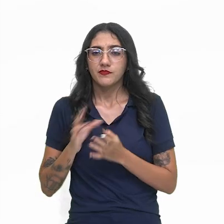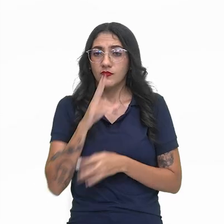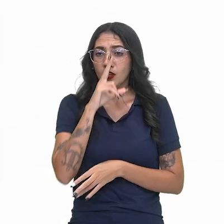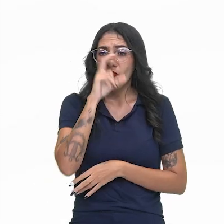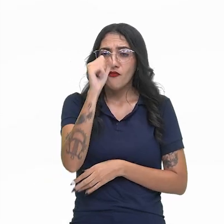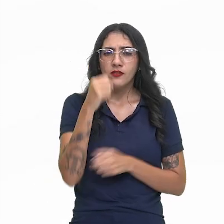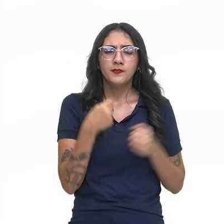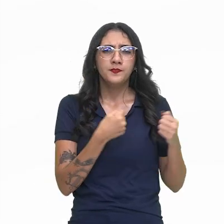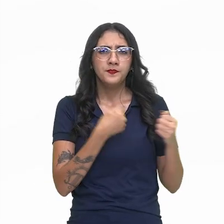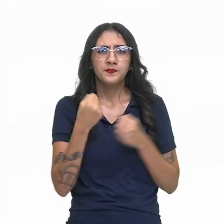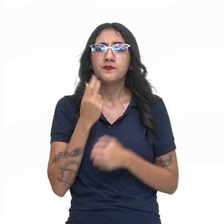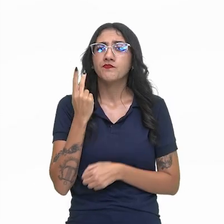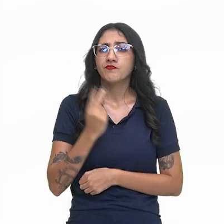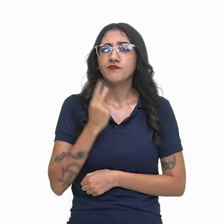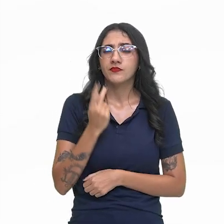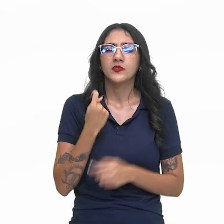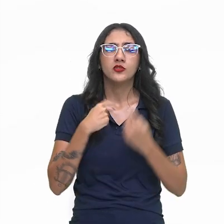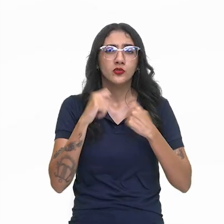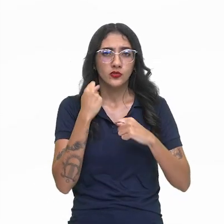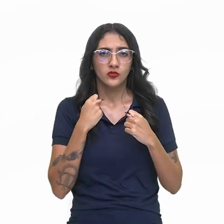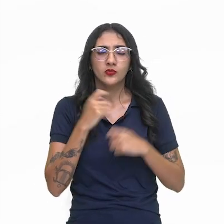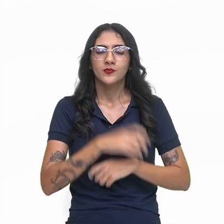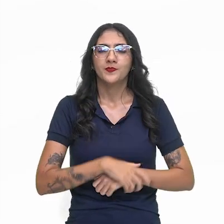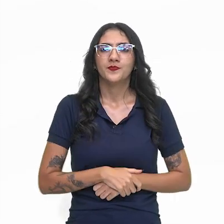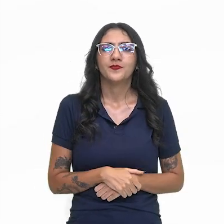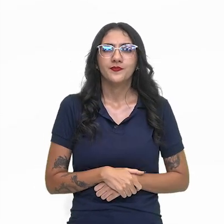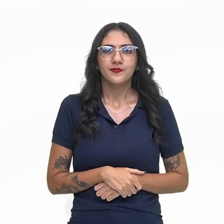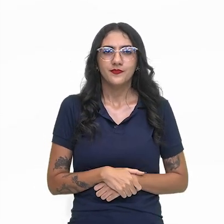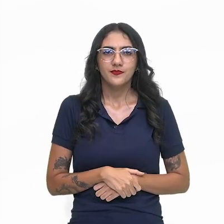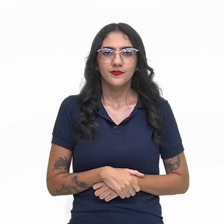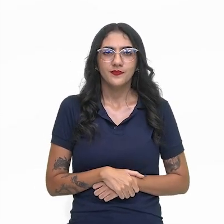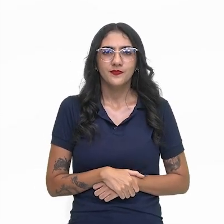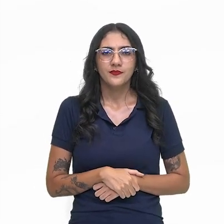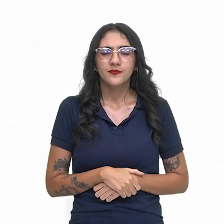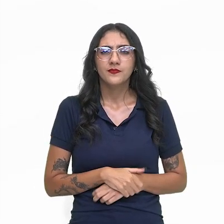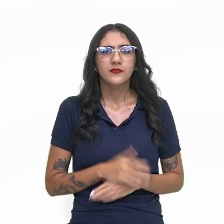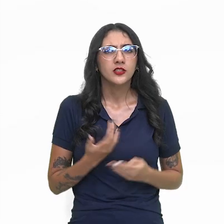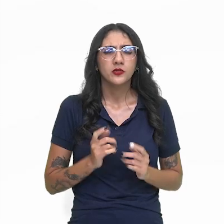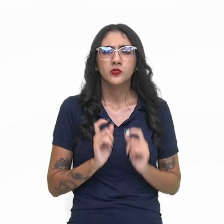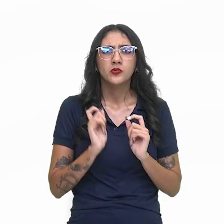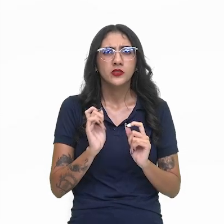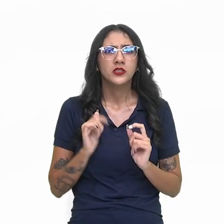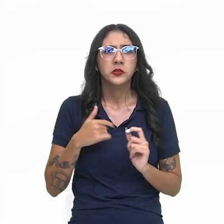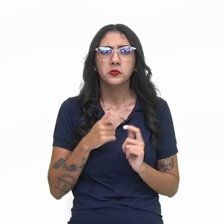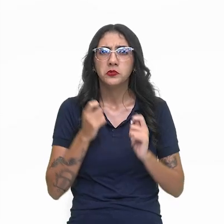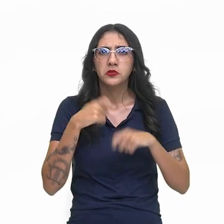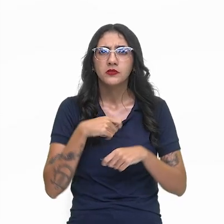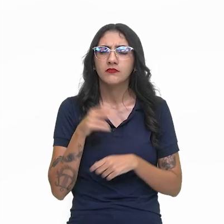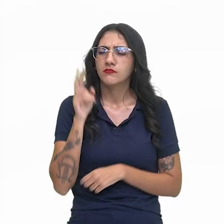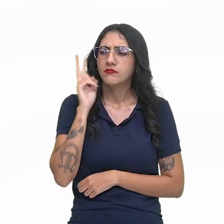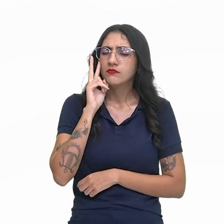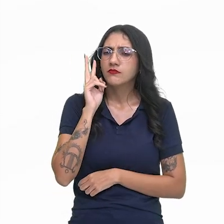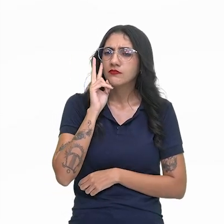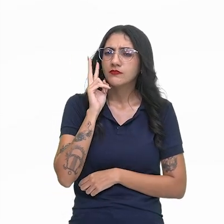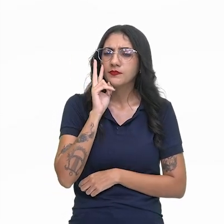forças políticas e econômicas. Então, senhores, o que a gente pode lembrar disso daí,